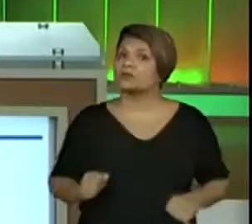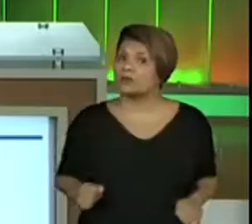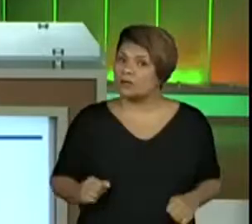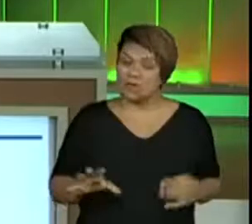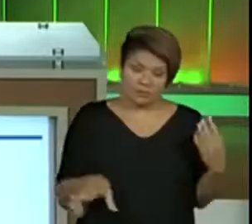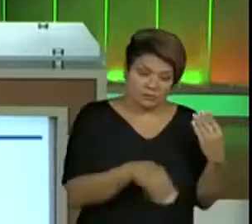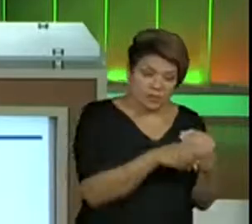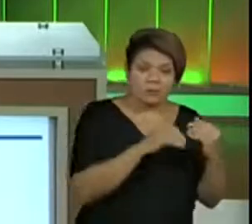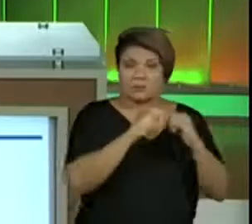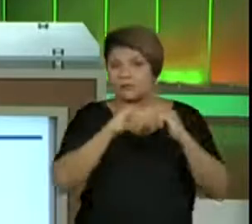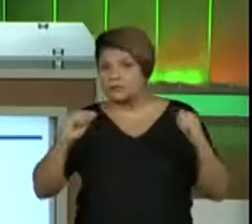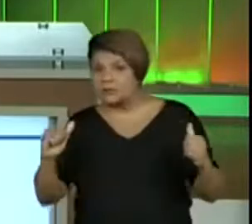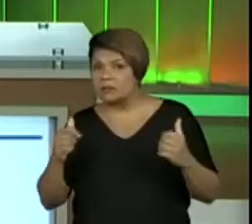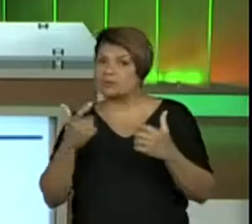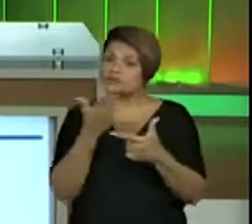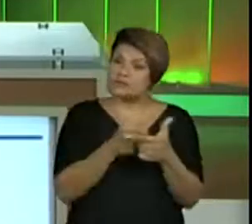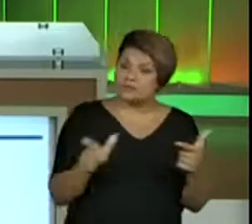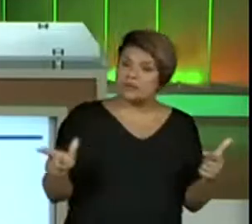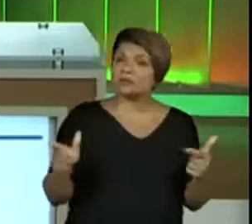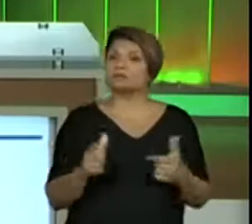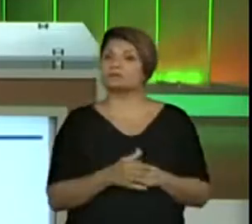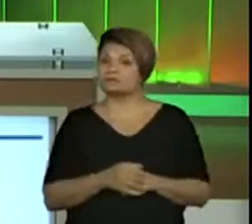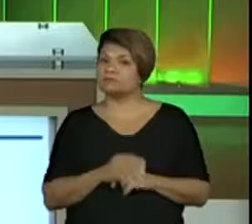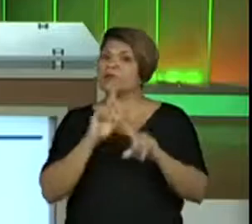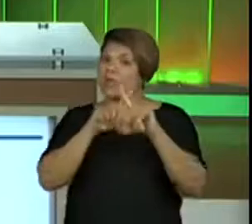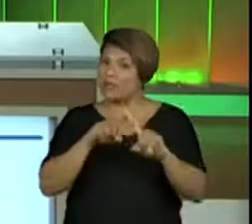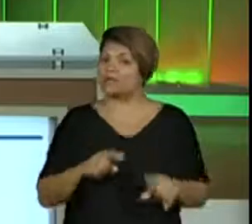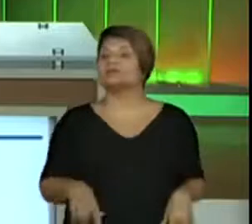essas marcas, com esses risquinhos. Não é curioso?